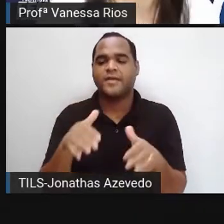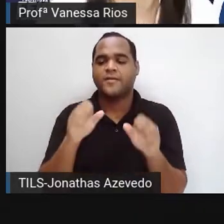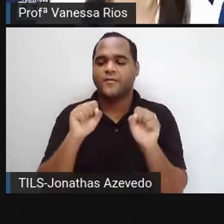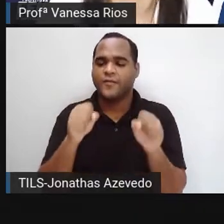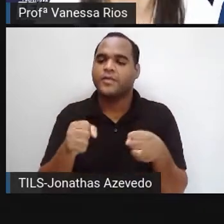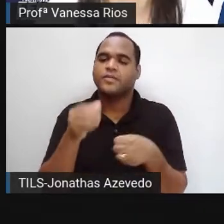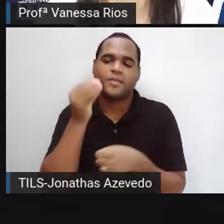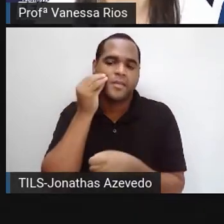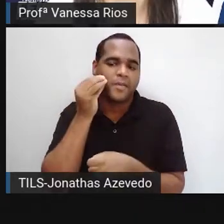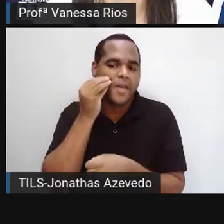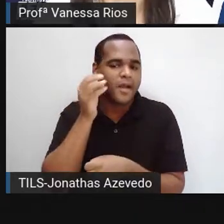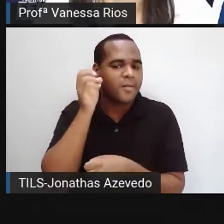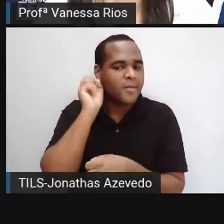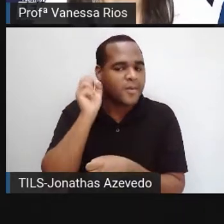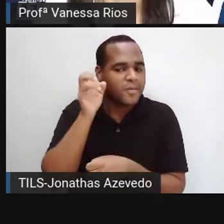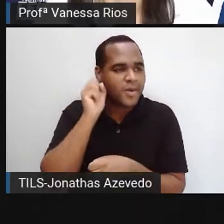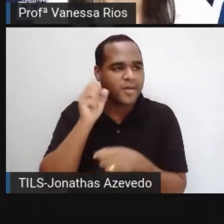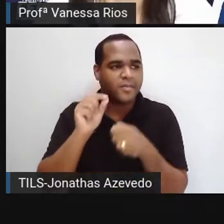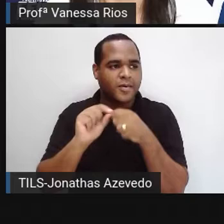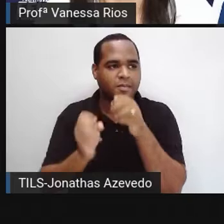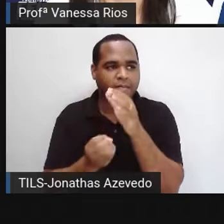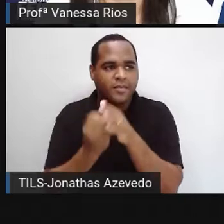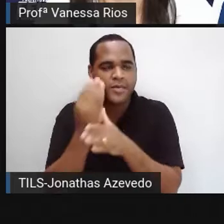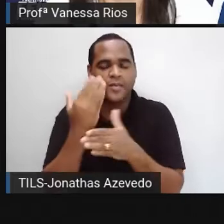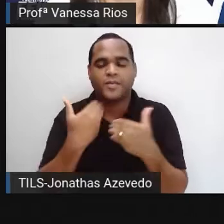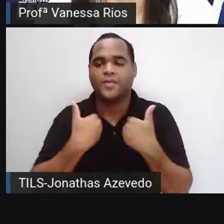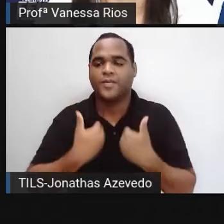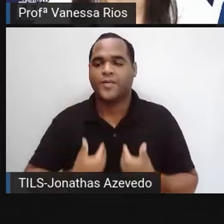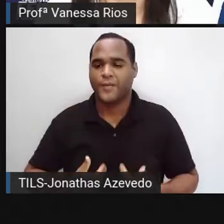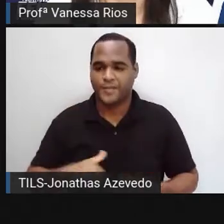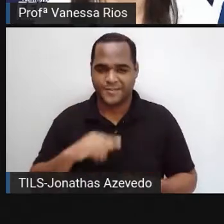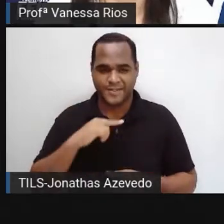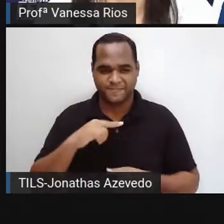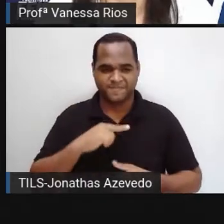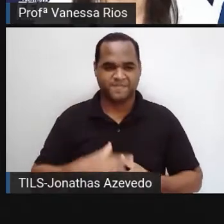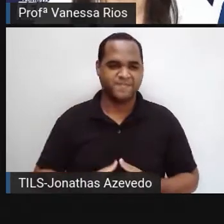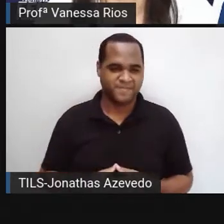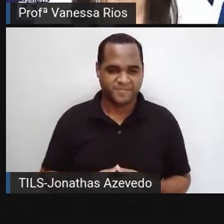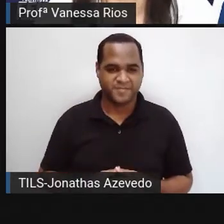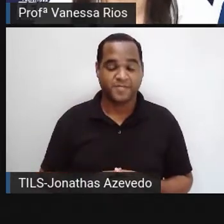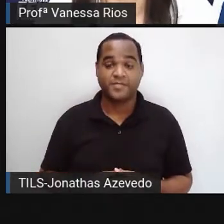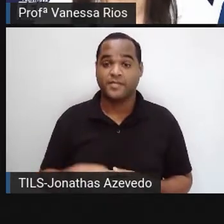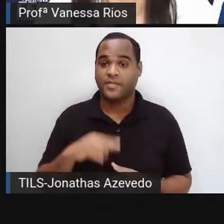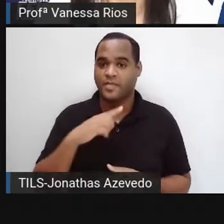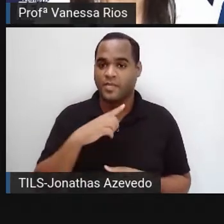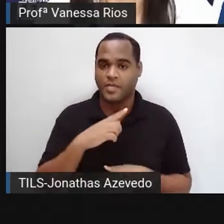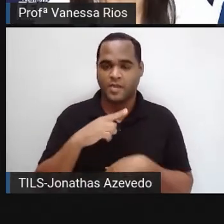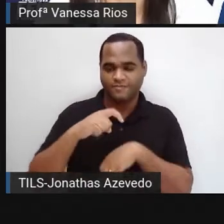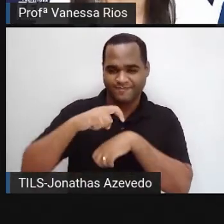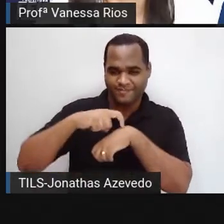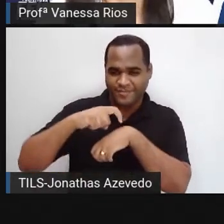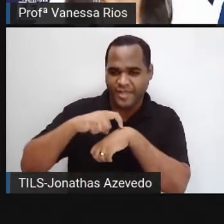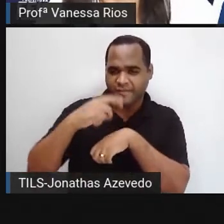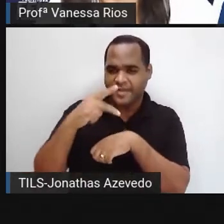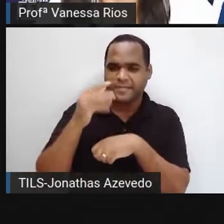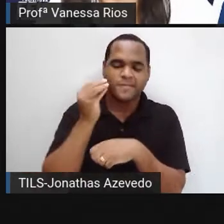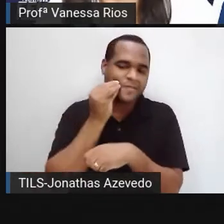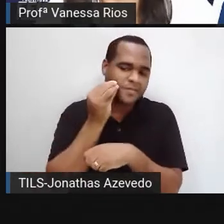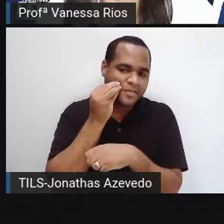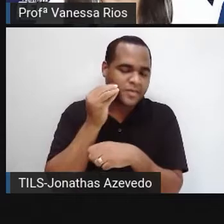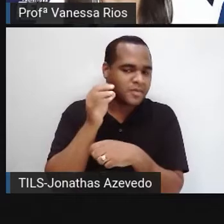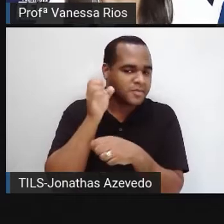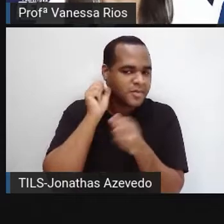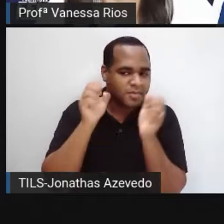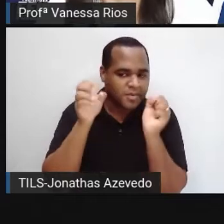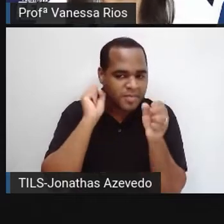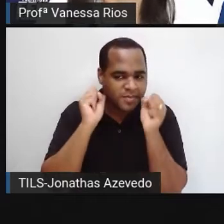algum som produzido por nosso corpo, tá certo? Então, vamos contar e a Pro vai dar um tempinho para a gente tentar ouvir esse